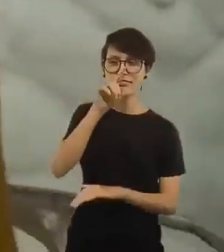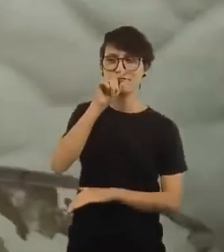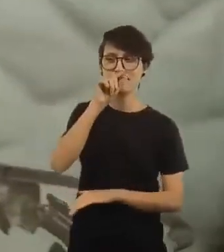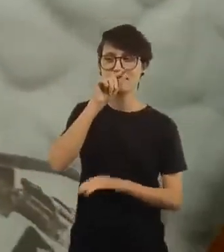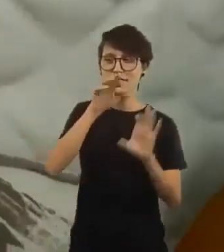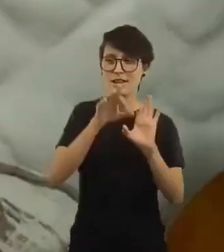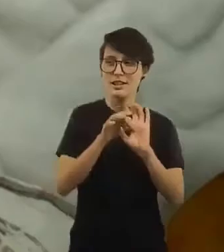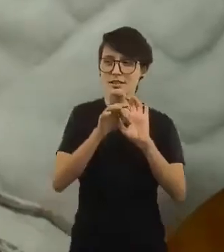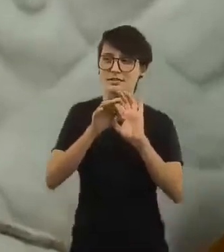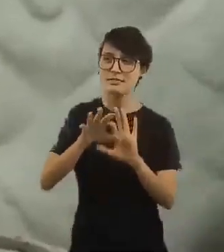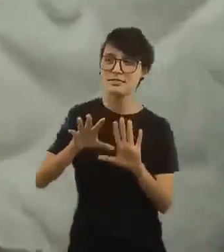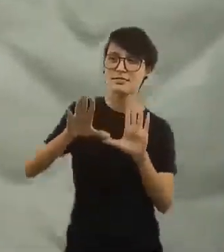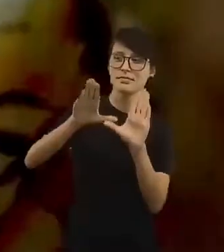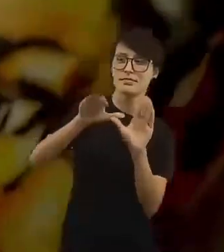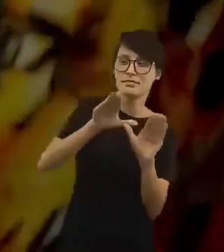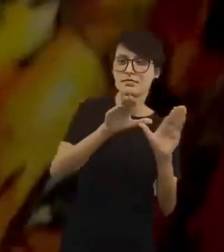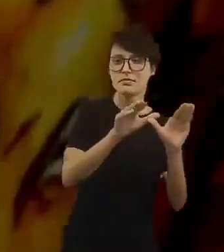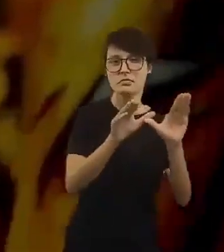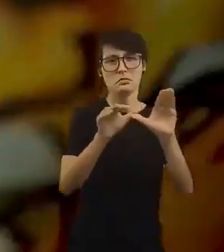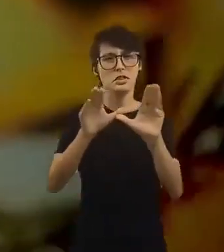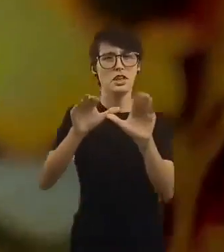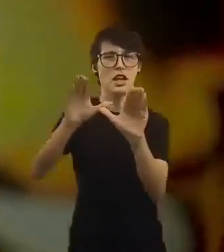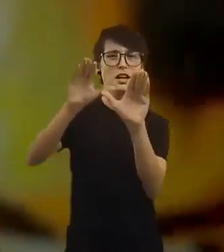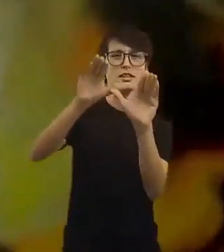pássaro livre.